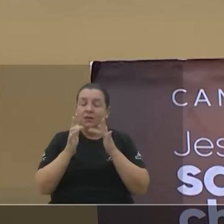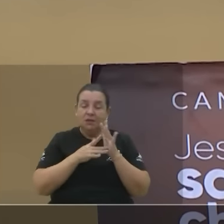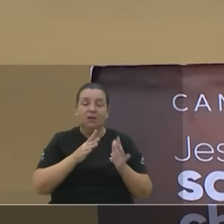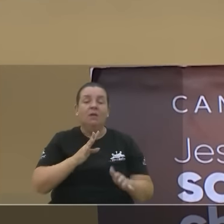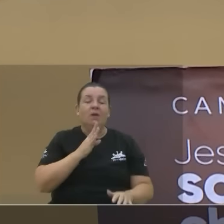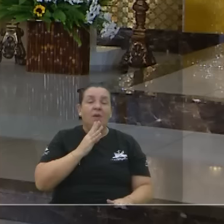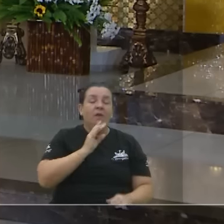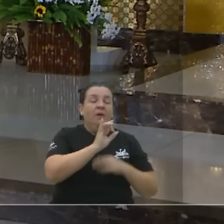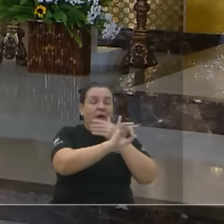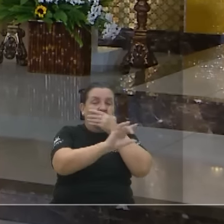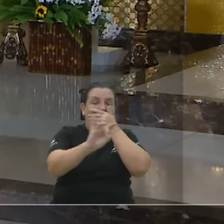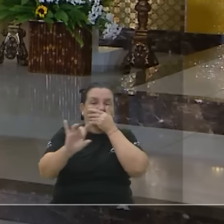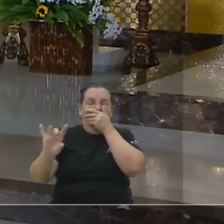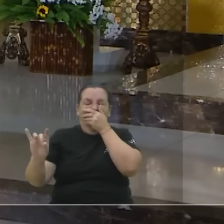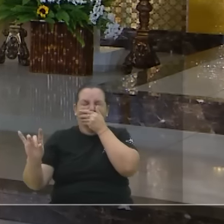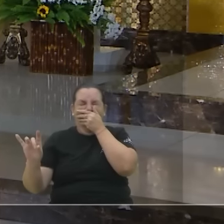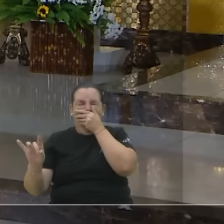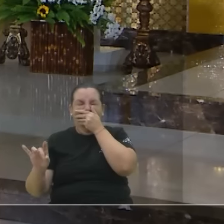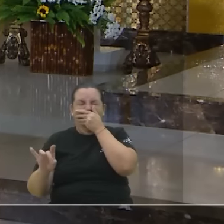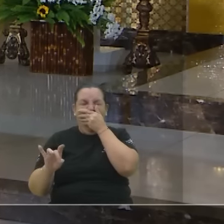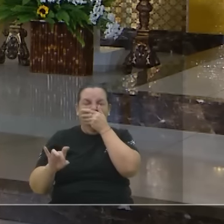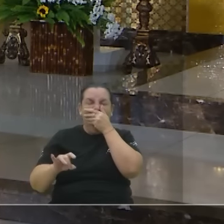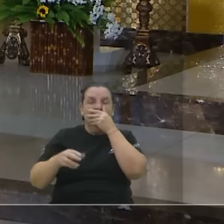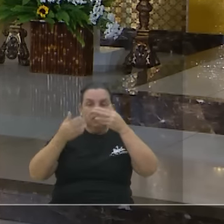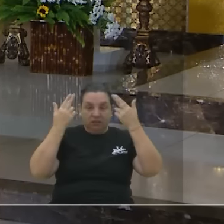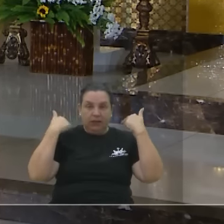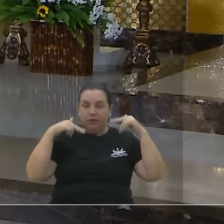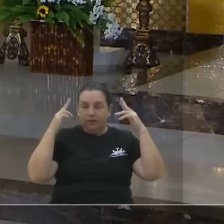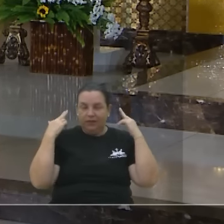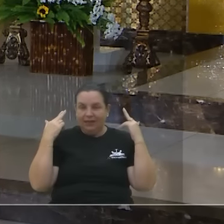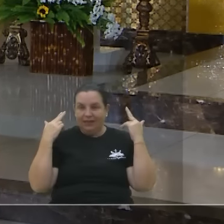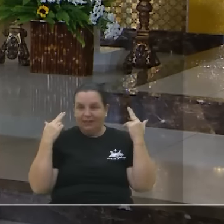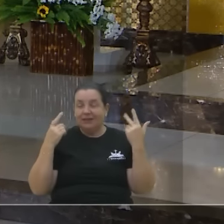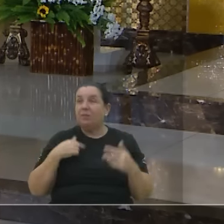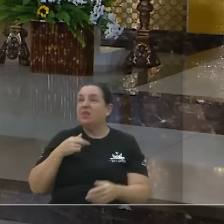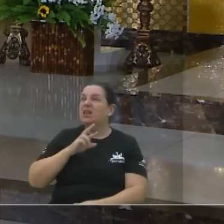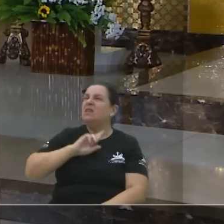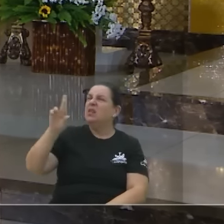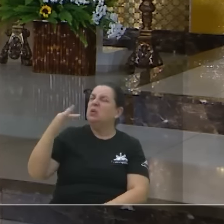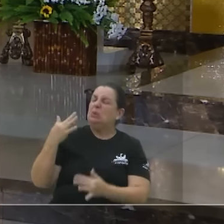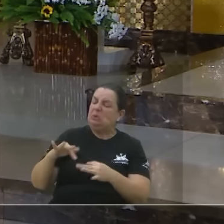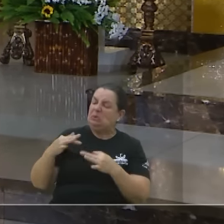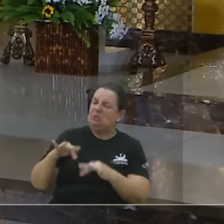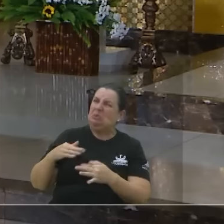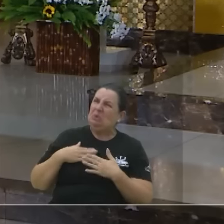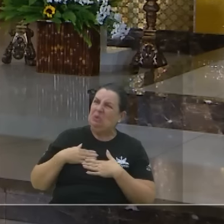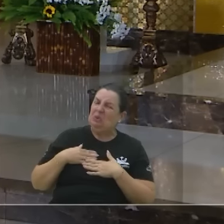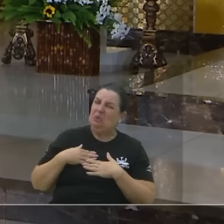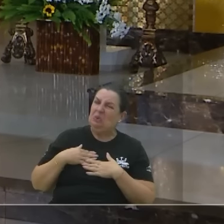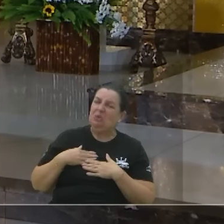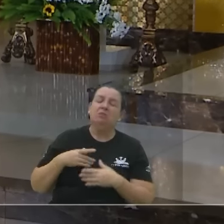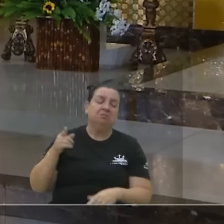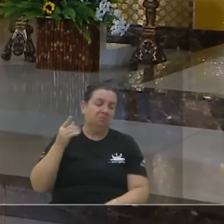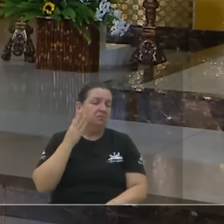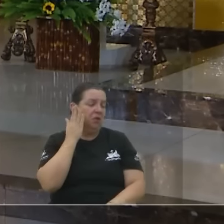ovelhas. Quando você vai falar para Jesus: Senhor, estou com dor, eu